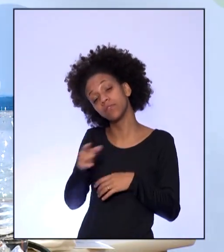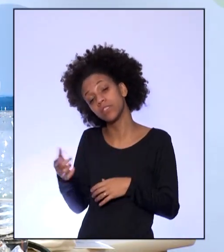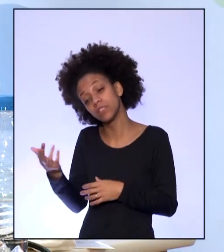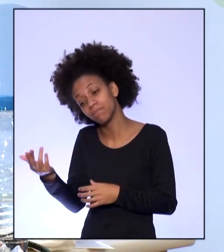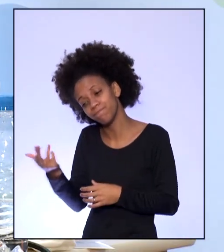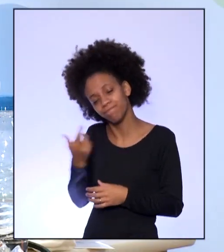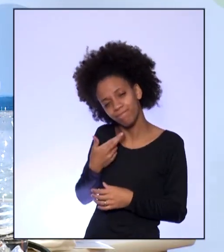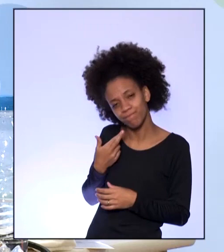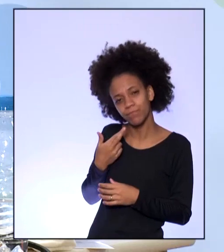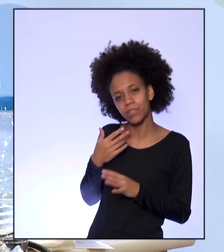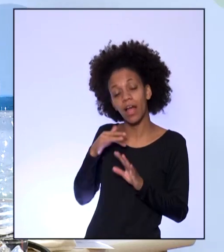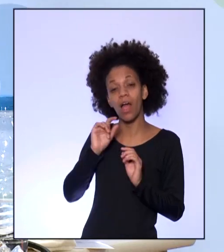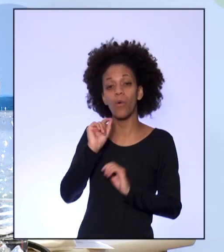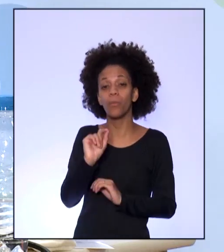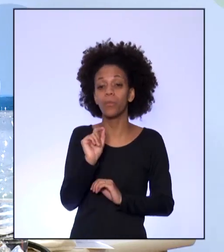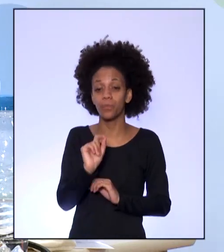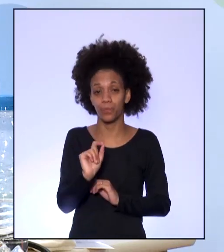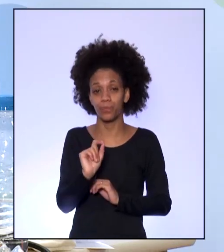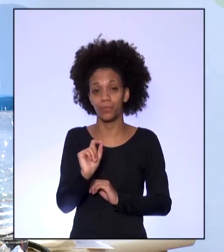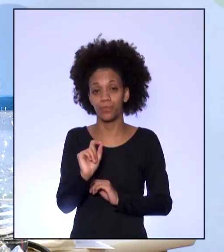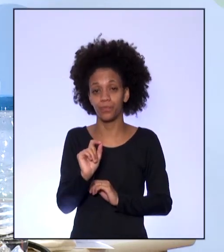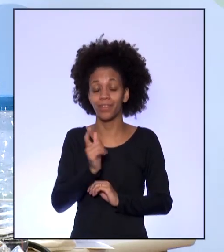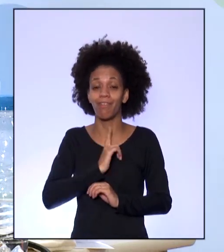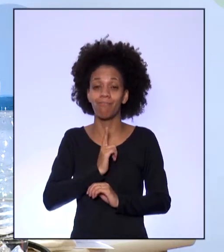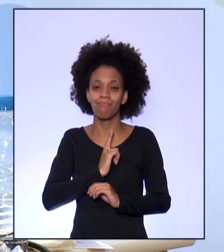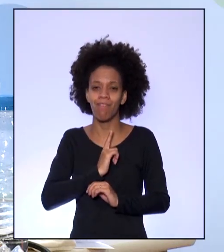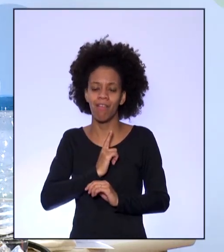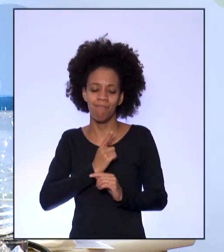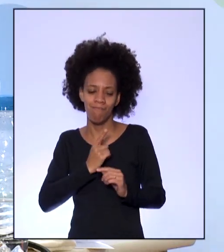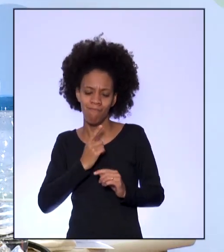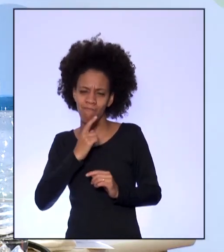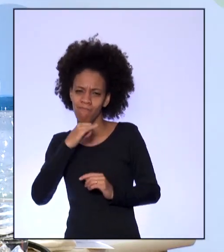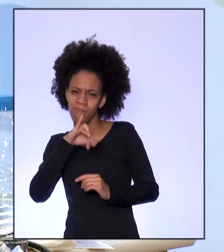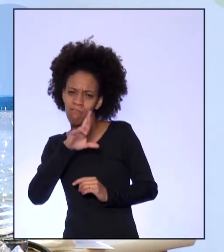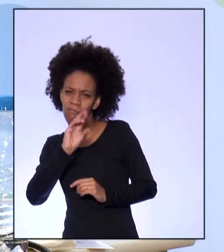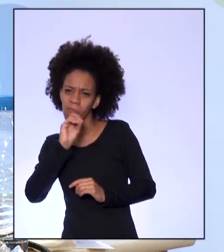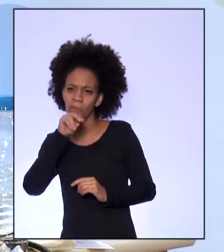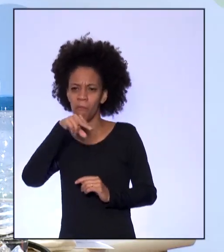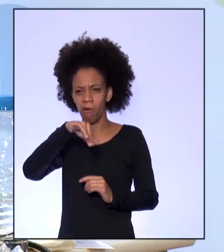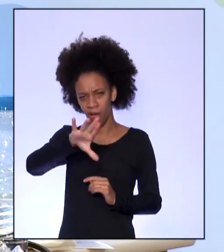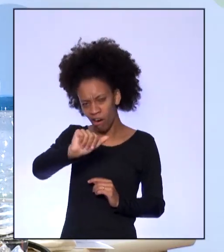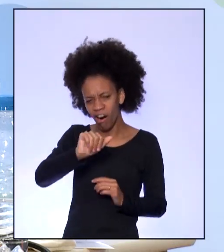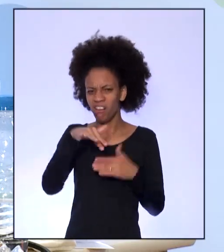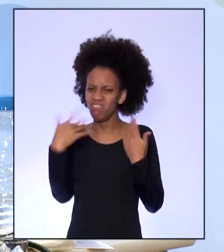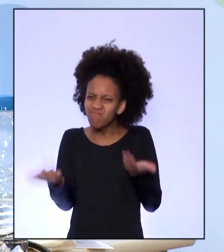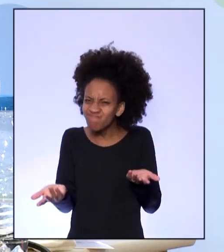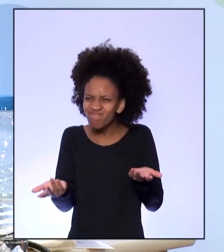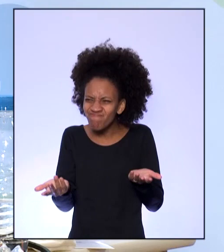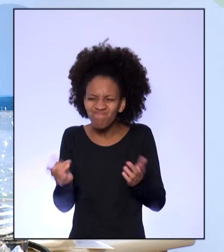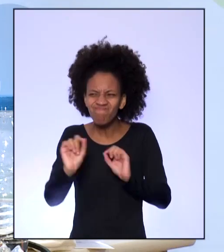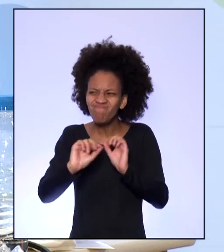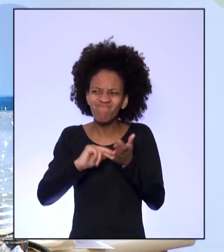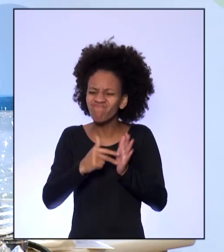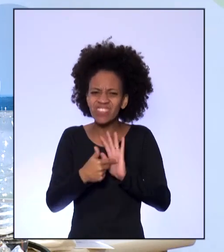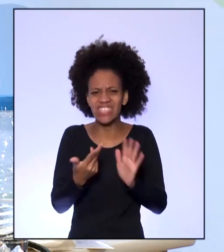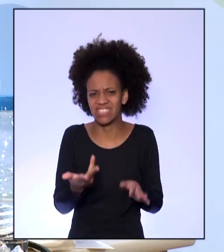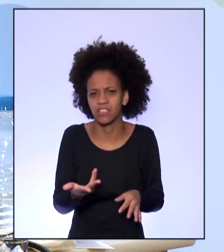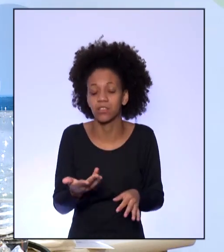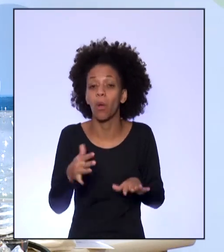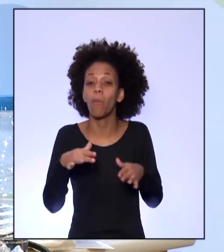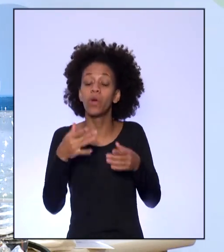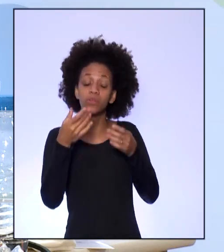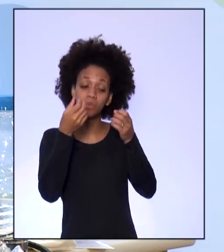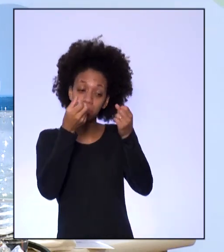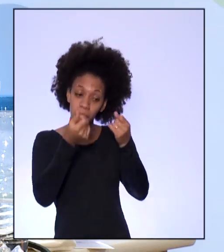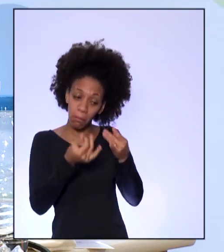dessem é que a gente tem ironia. A ironia é quando a gente fala